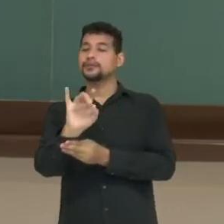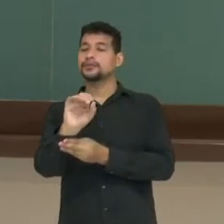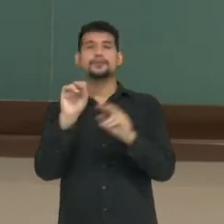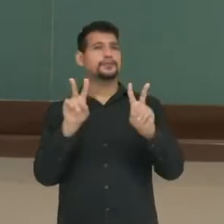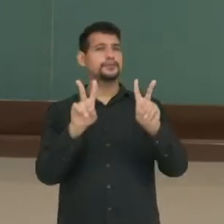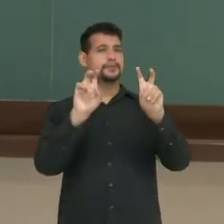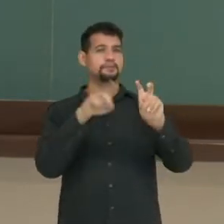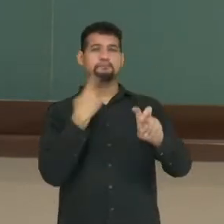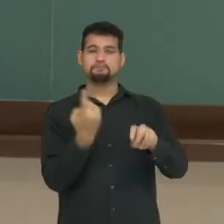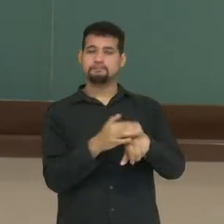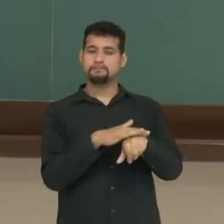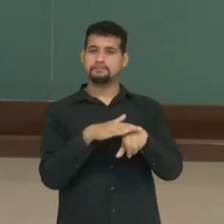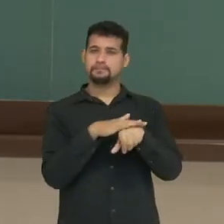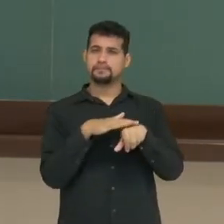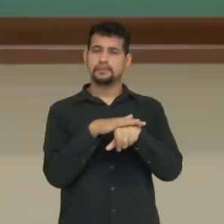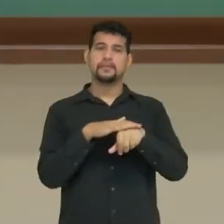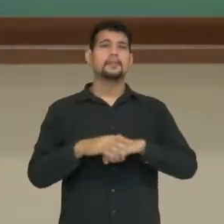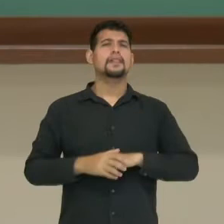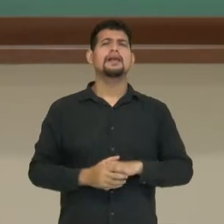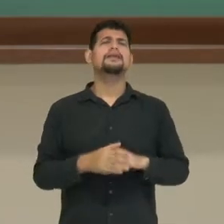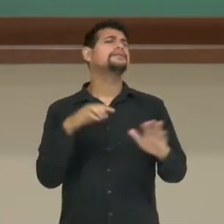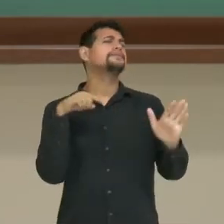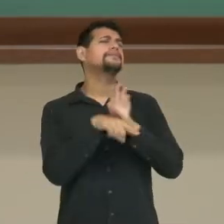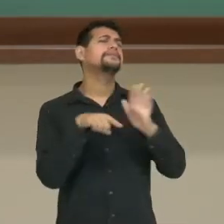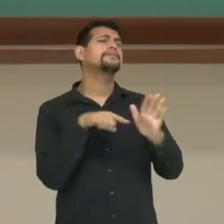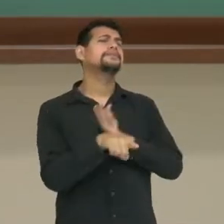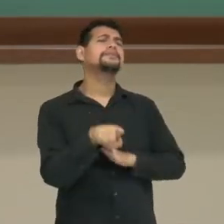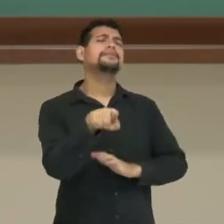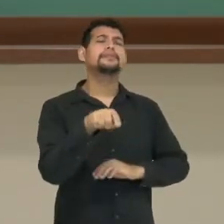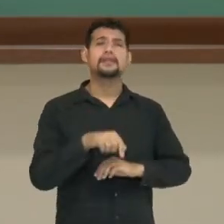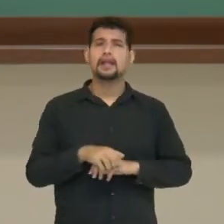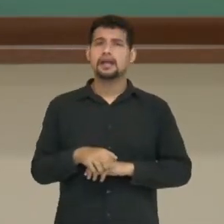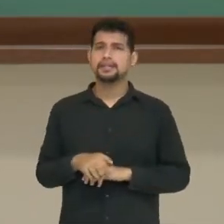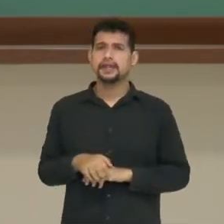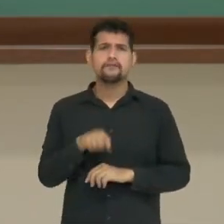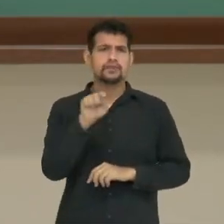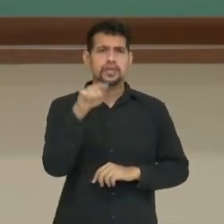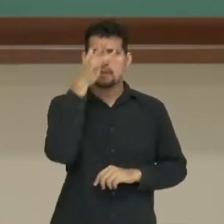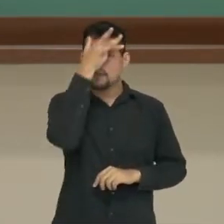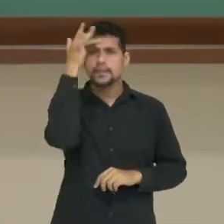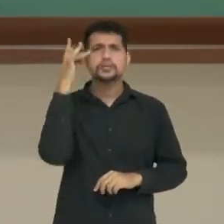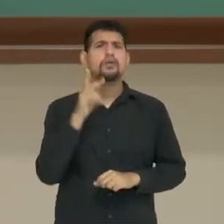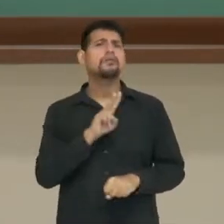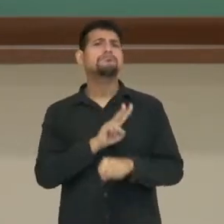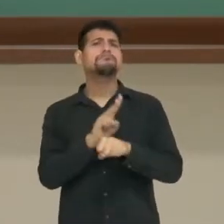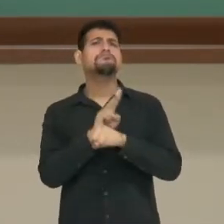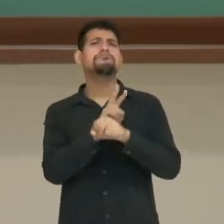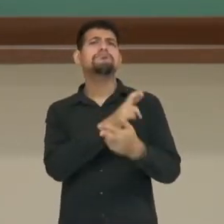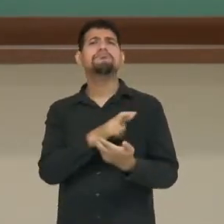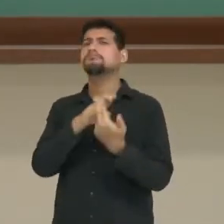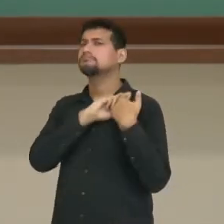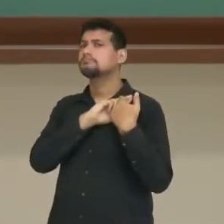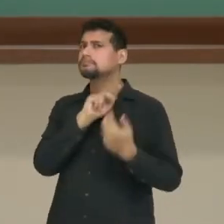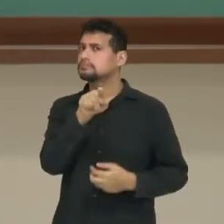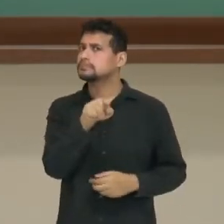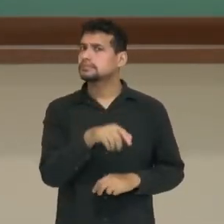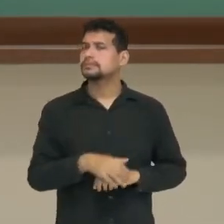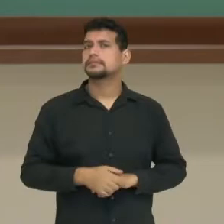abordado. Uma perguntinha, vocês consideram uma pessoa cuidadosa? É?